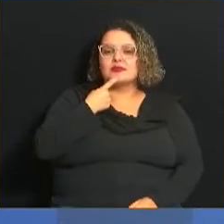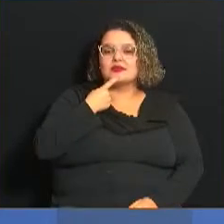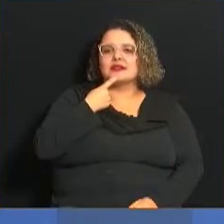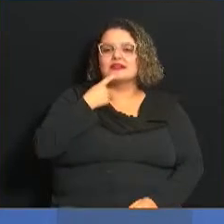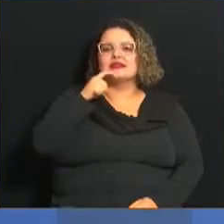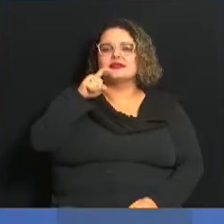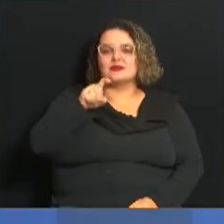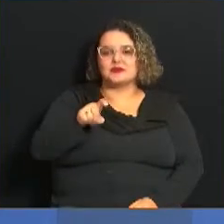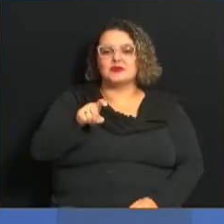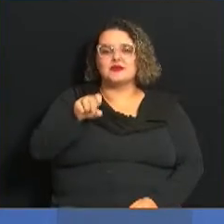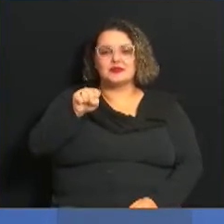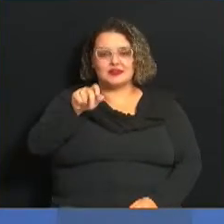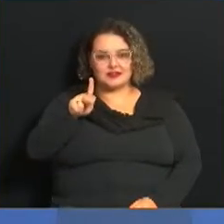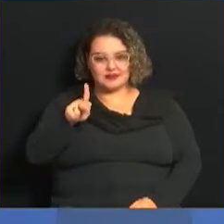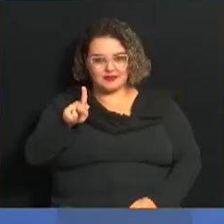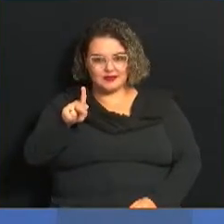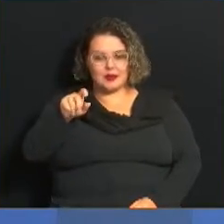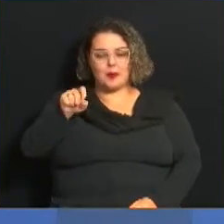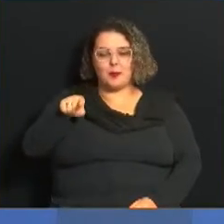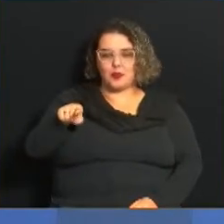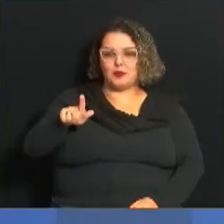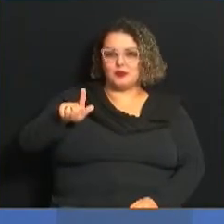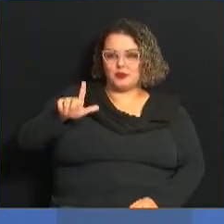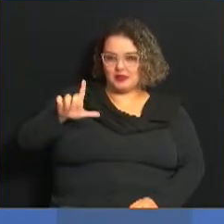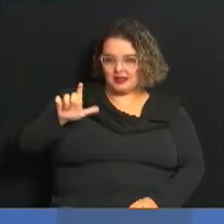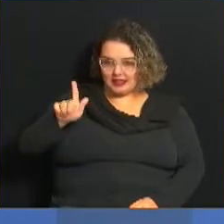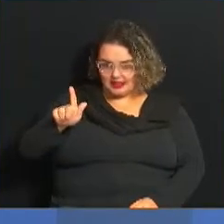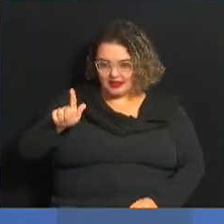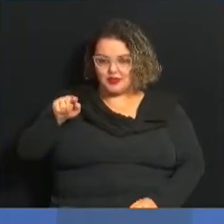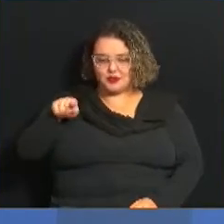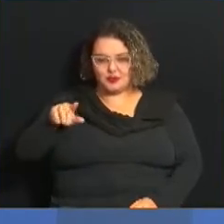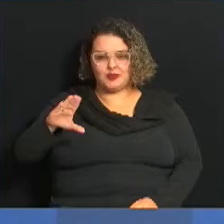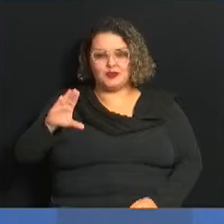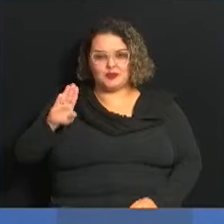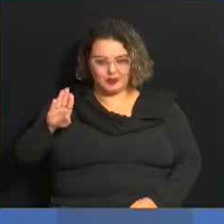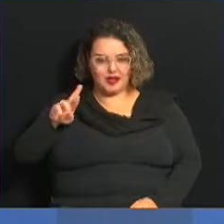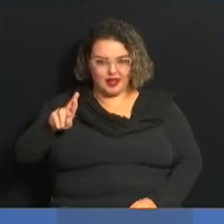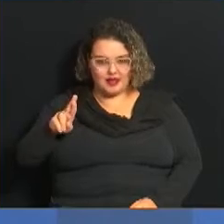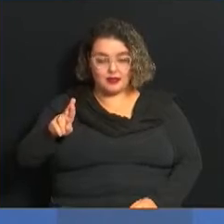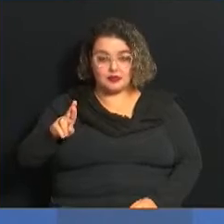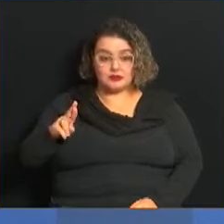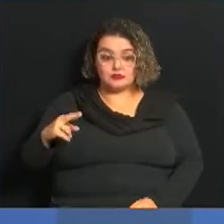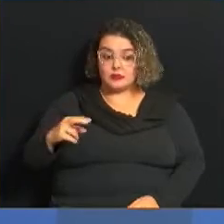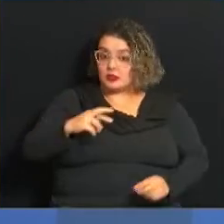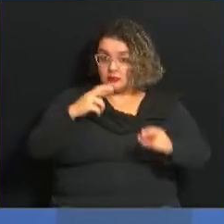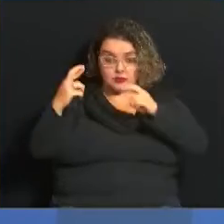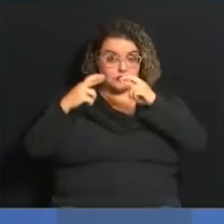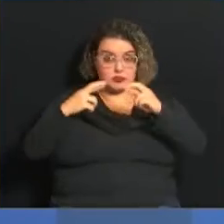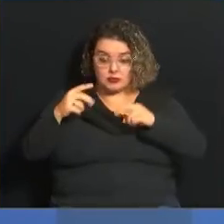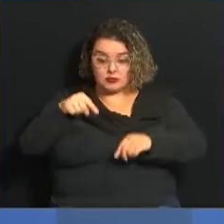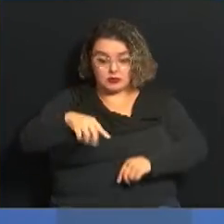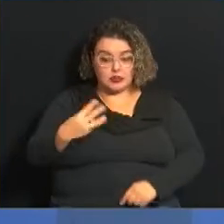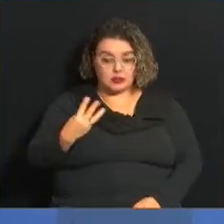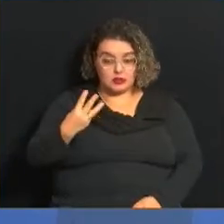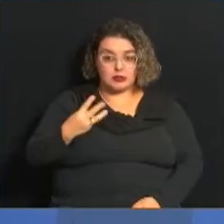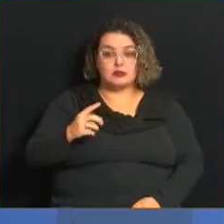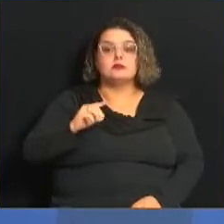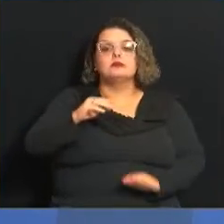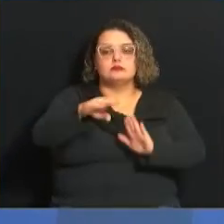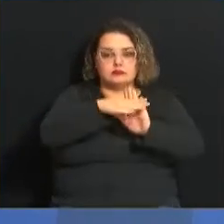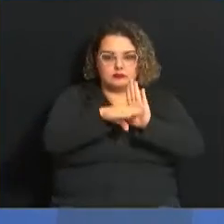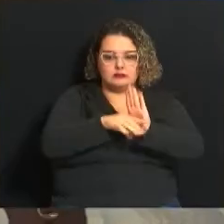campinas.sp.leg.br. Lembrando que os itens que não foram analisados na terceira reunião ordinária estarão na pauta